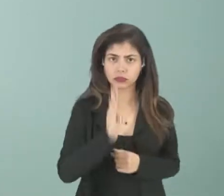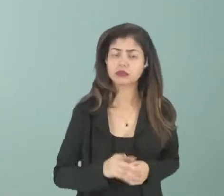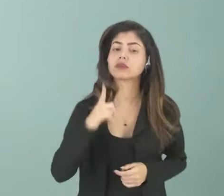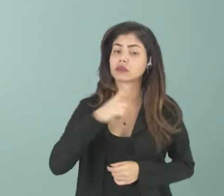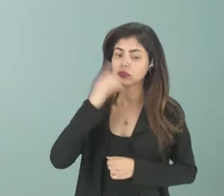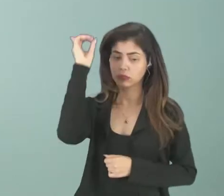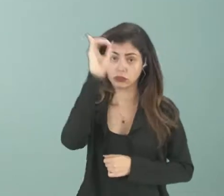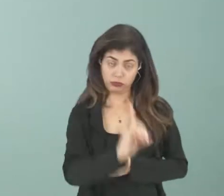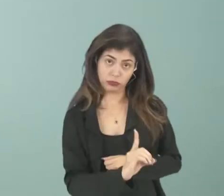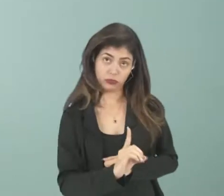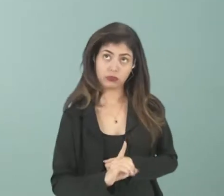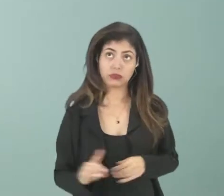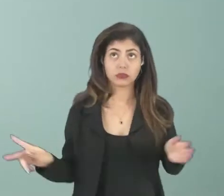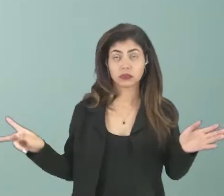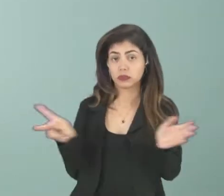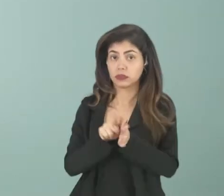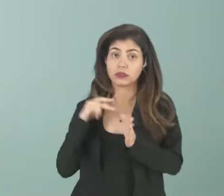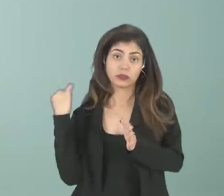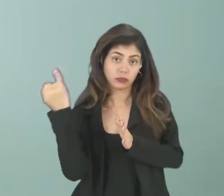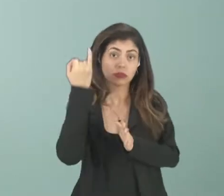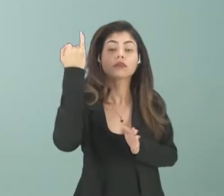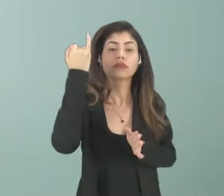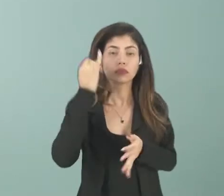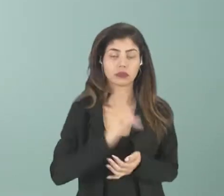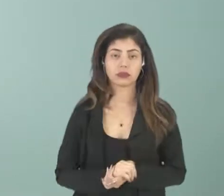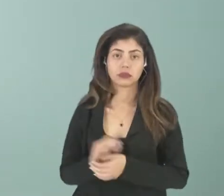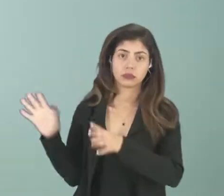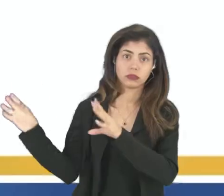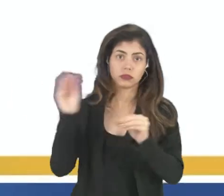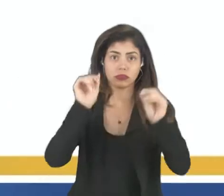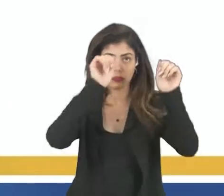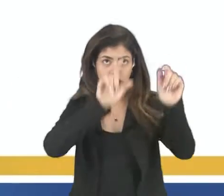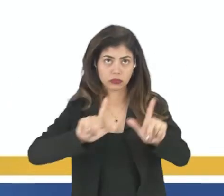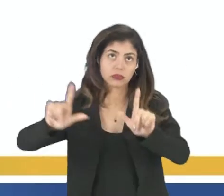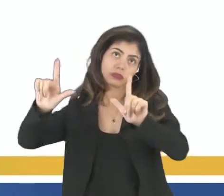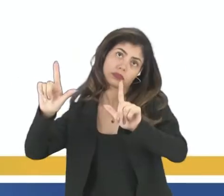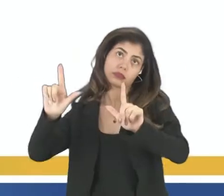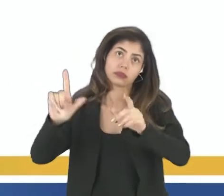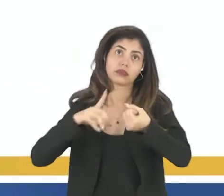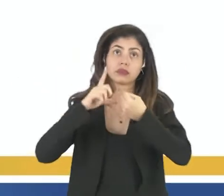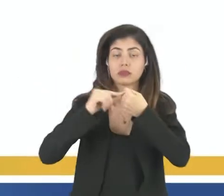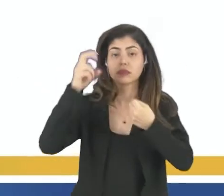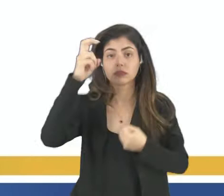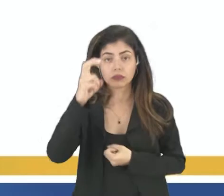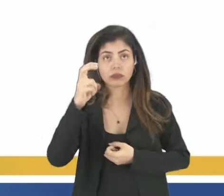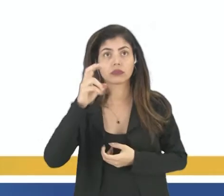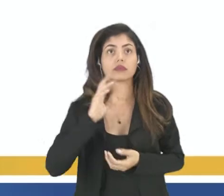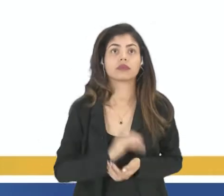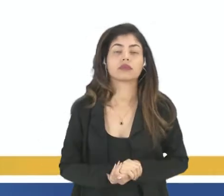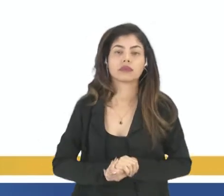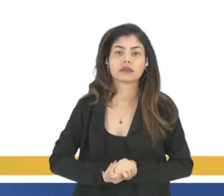teria direito a esses direitos fundamentais. Olha, eu trouxe para vocês o artigo 5º,